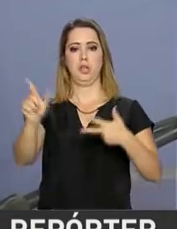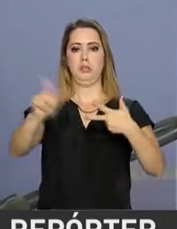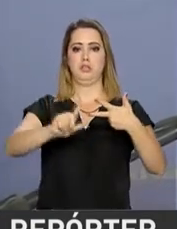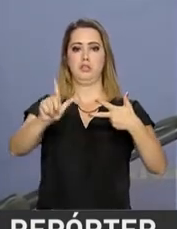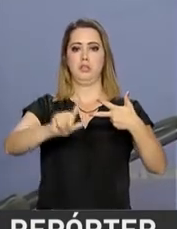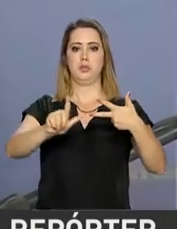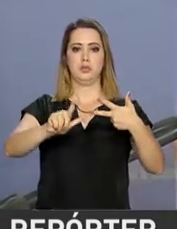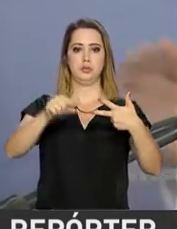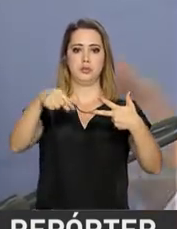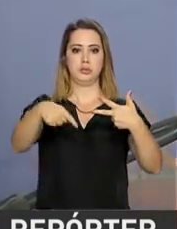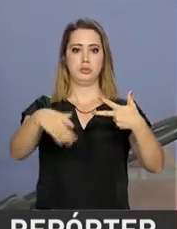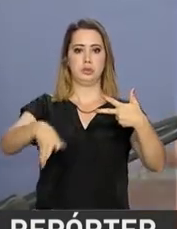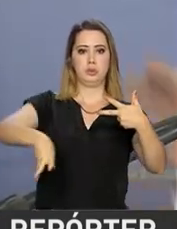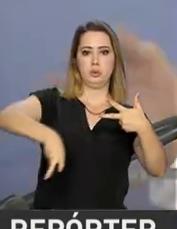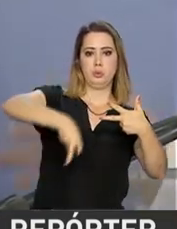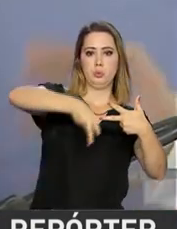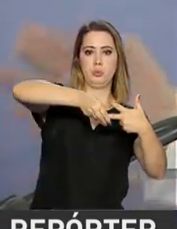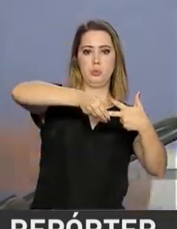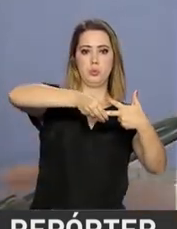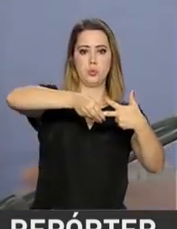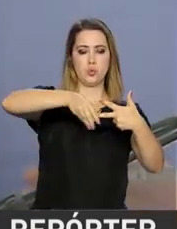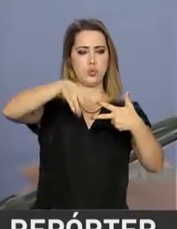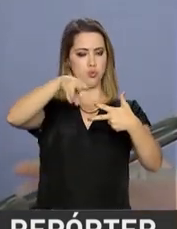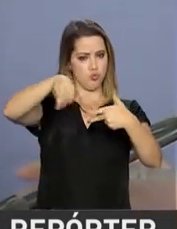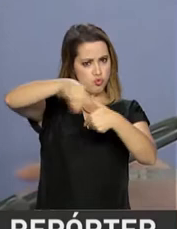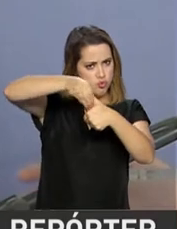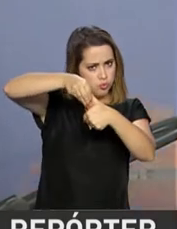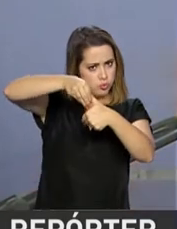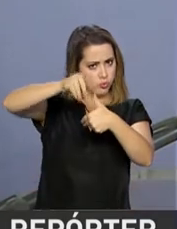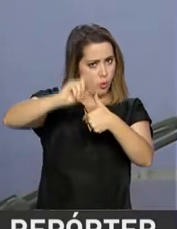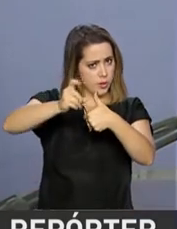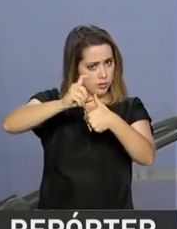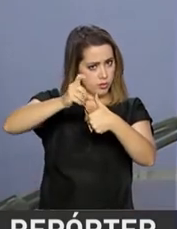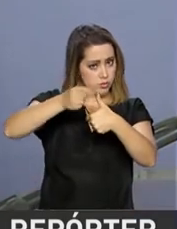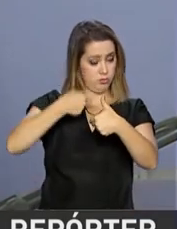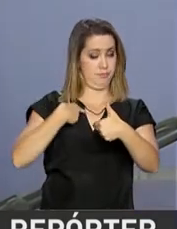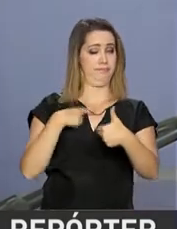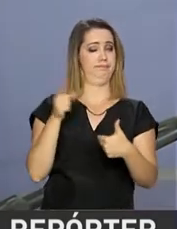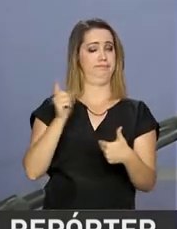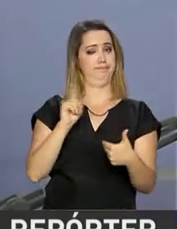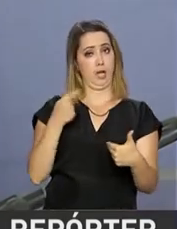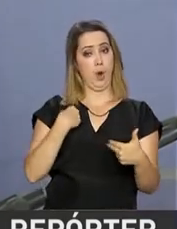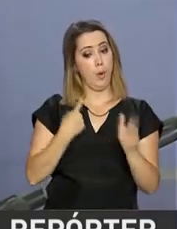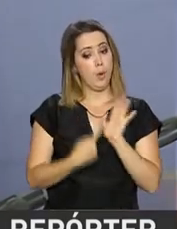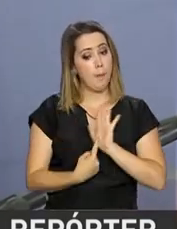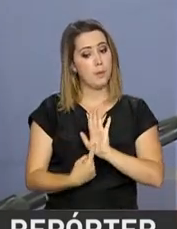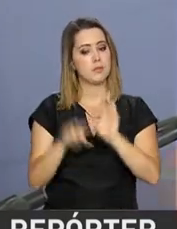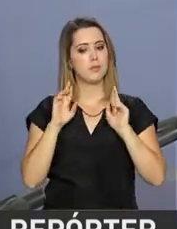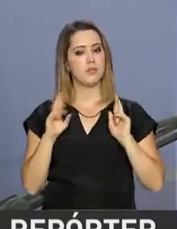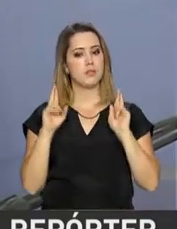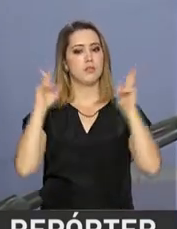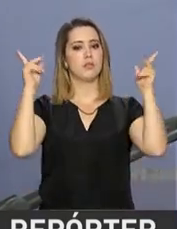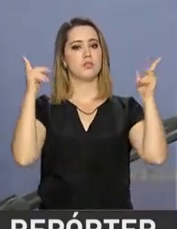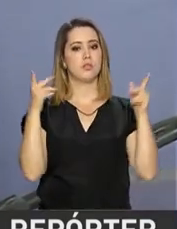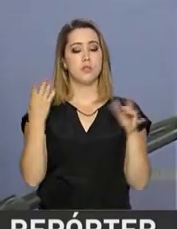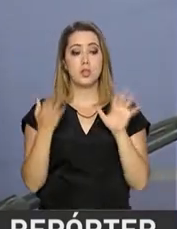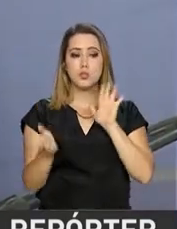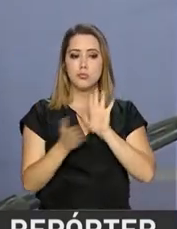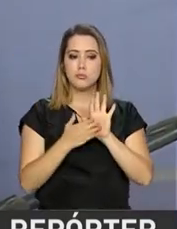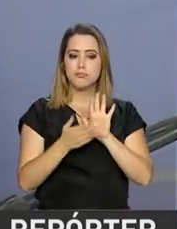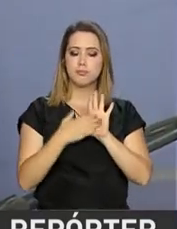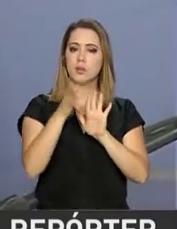é um apêndice do poder executivo eu quis revelar aquilo que a constituição federal